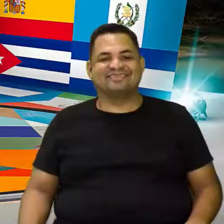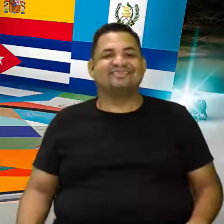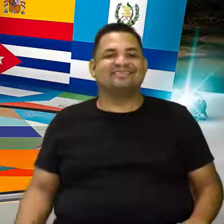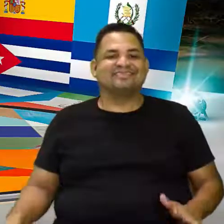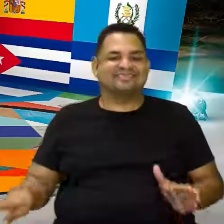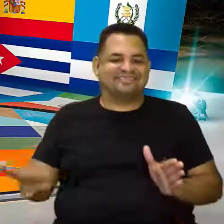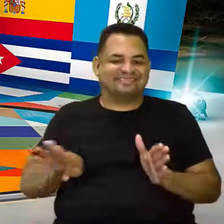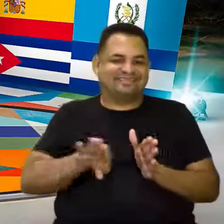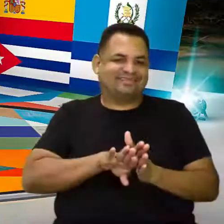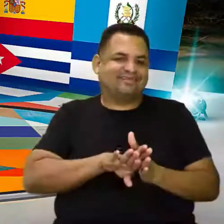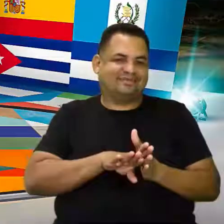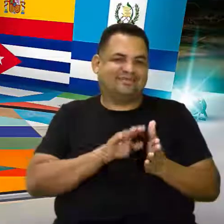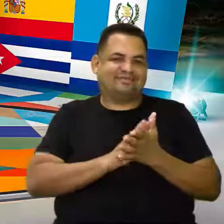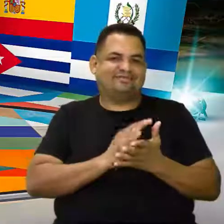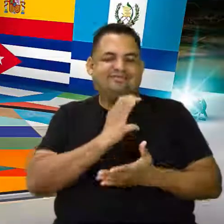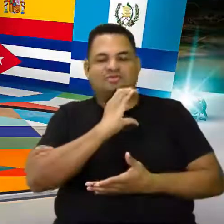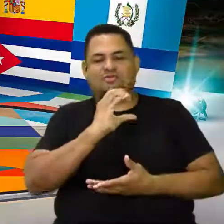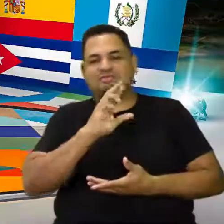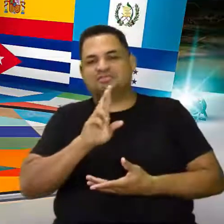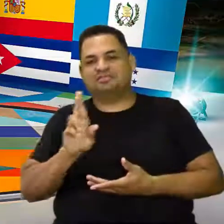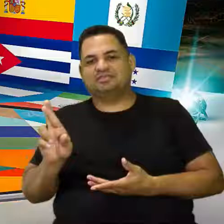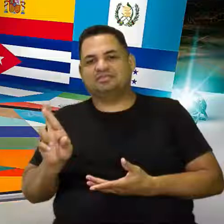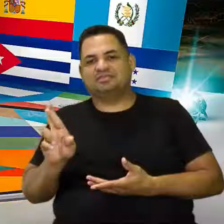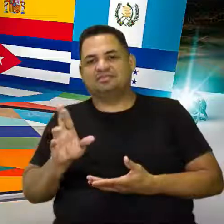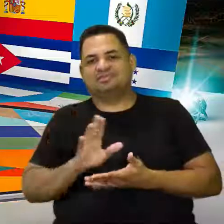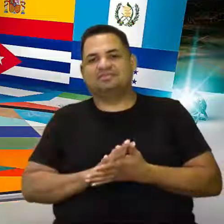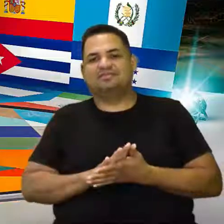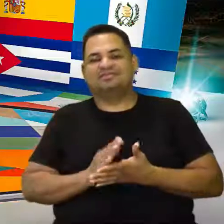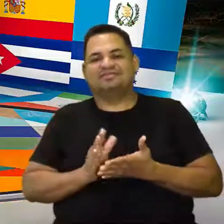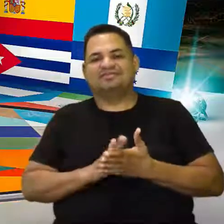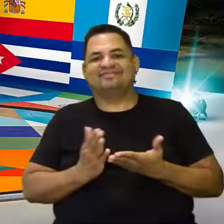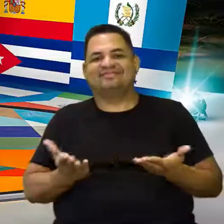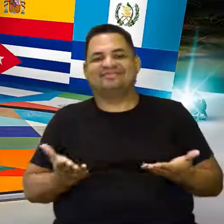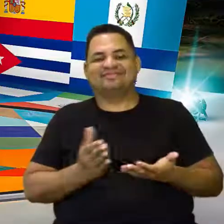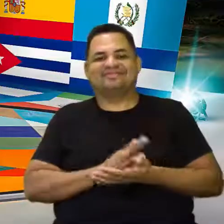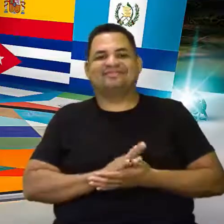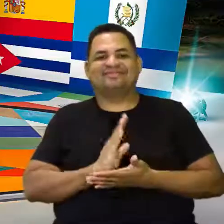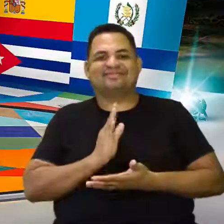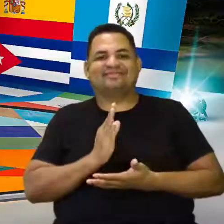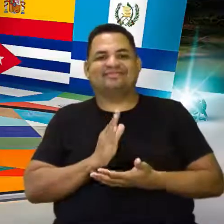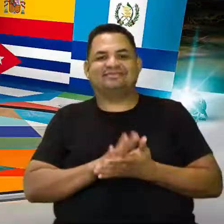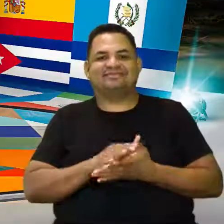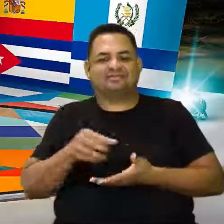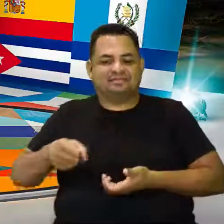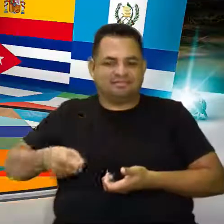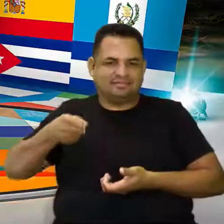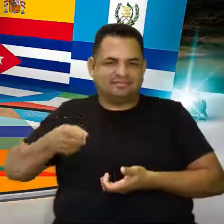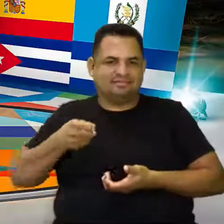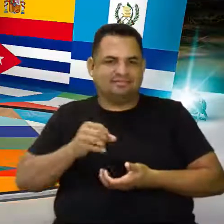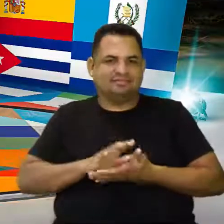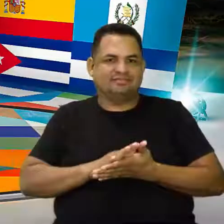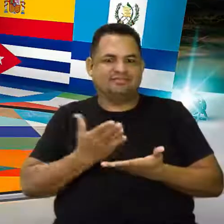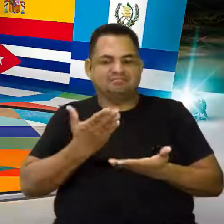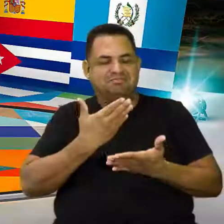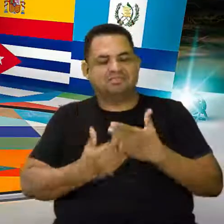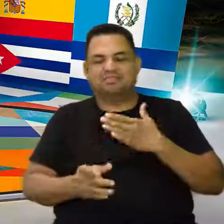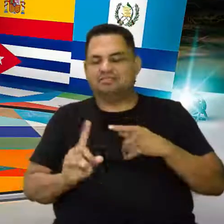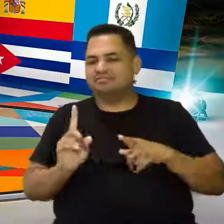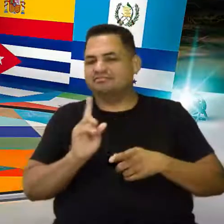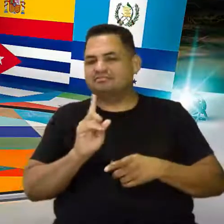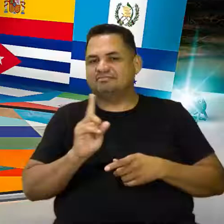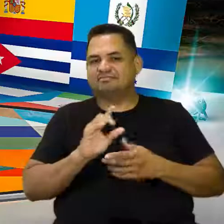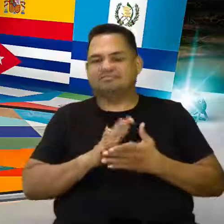pousamos em Costa Rica. Aportamos. Olha aí, já pegamos nossas malas, sem extravio